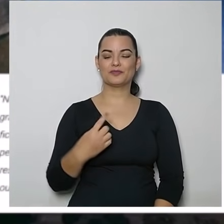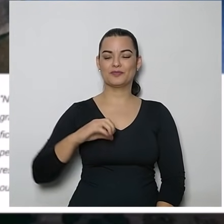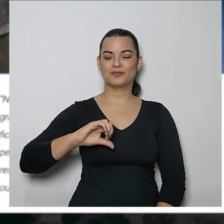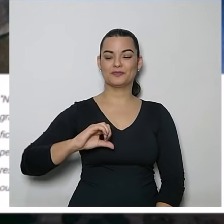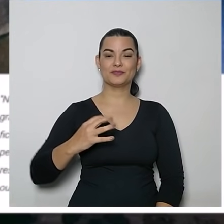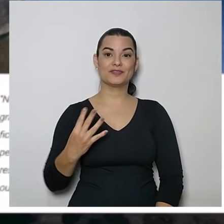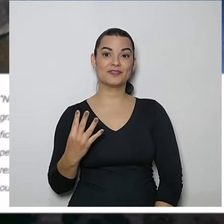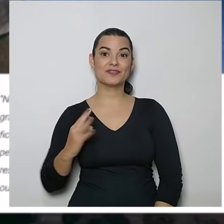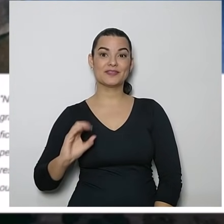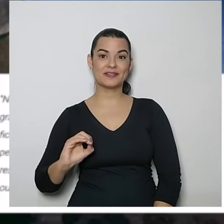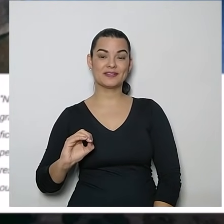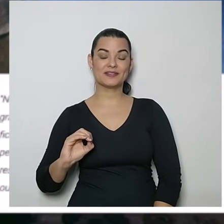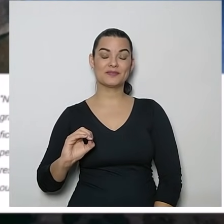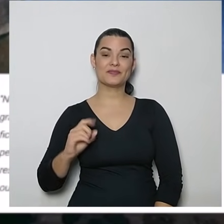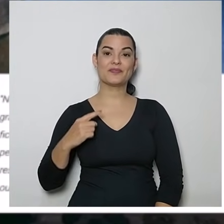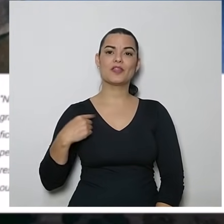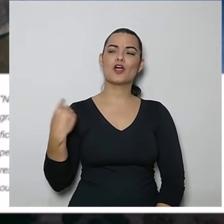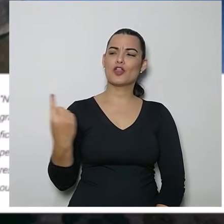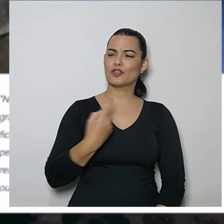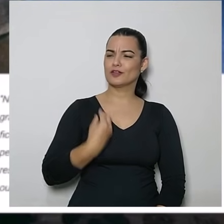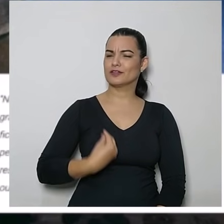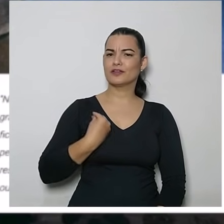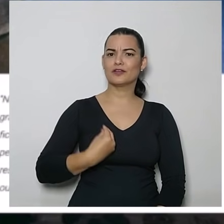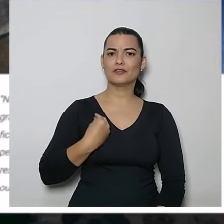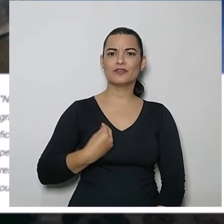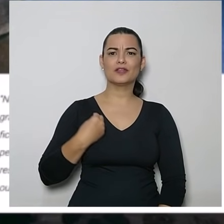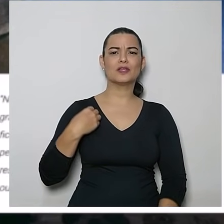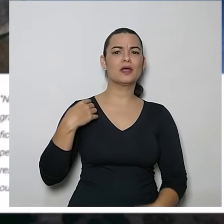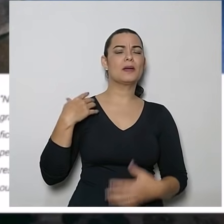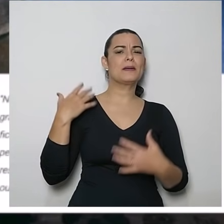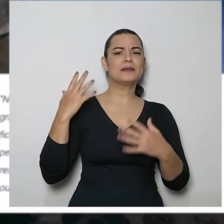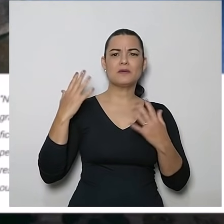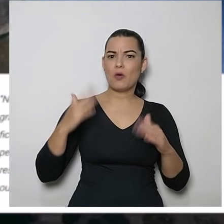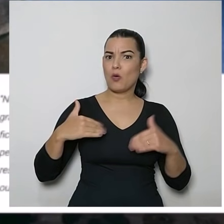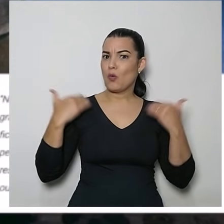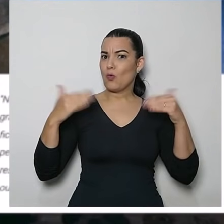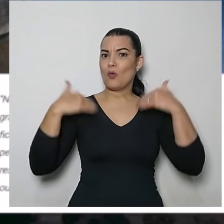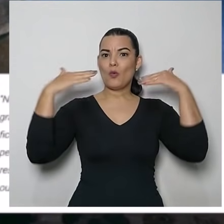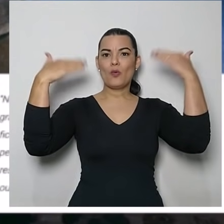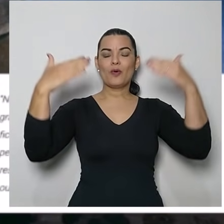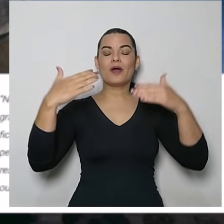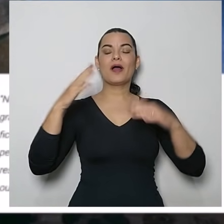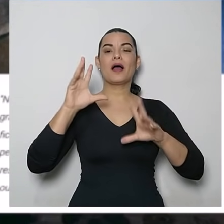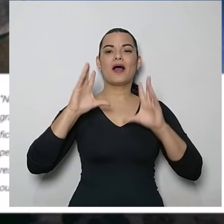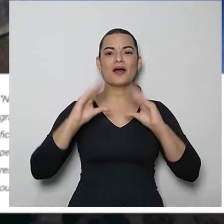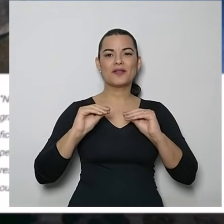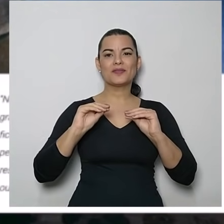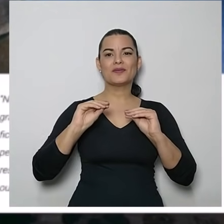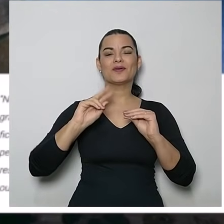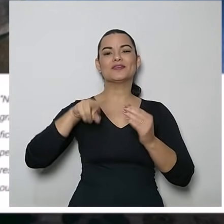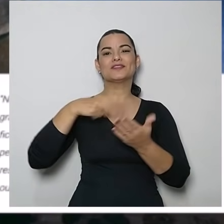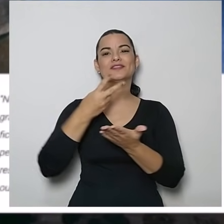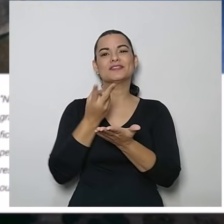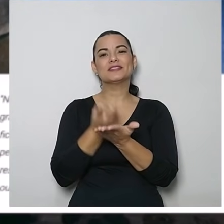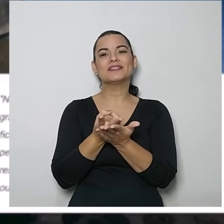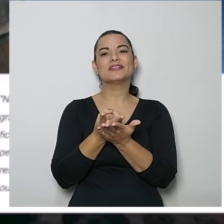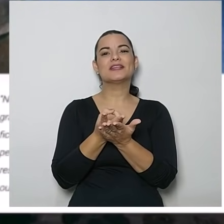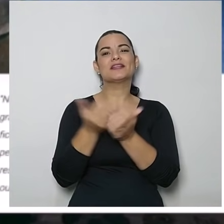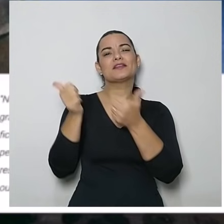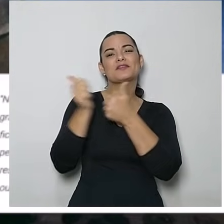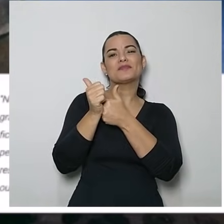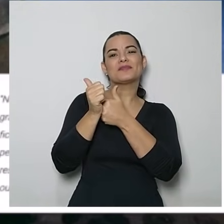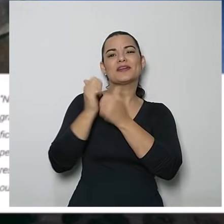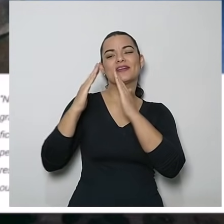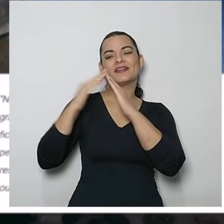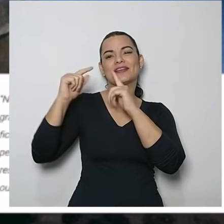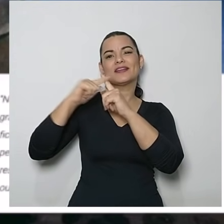1940. Nossa vida era intensa. À noite deitávamos na grama ao redor da igreja e de barriga para cima ficávamos vendo as estrelas